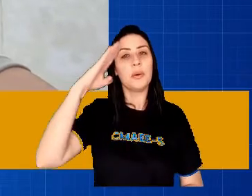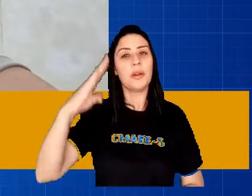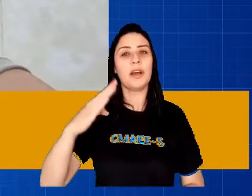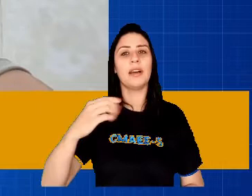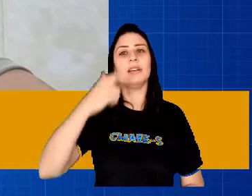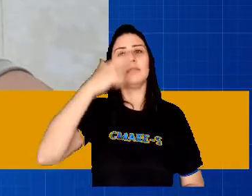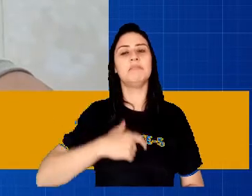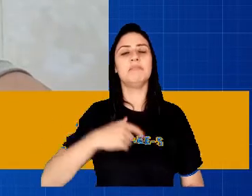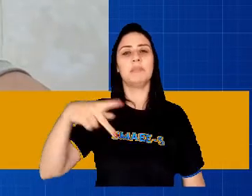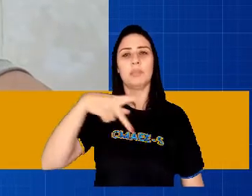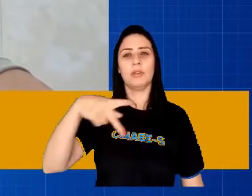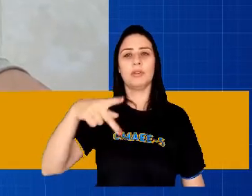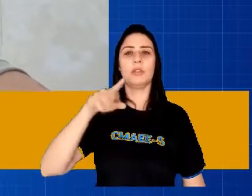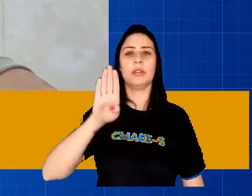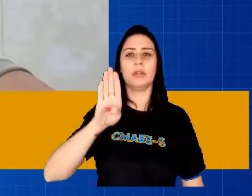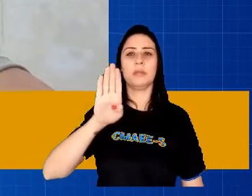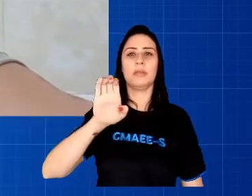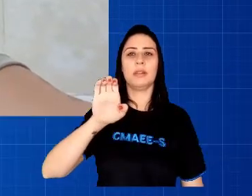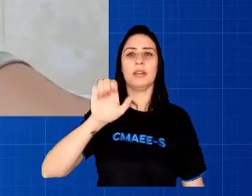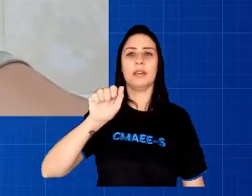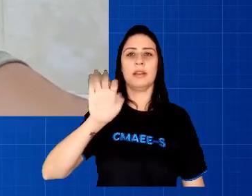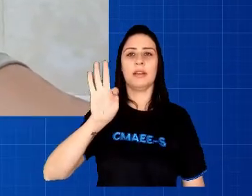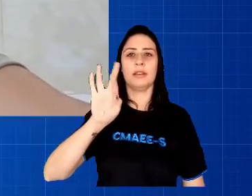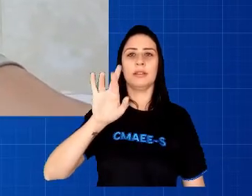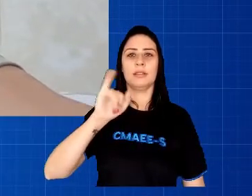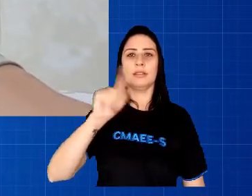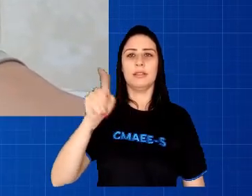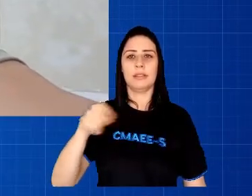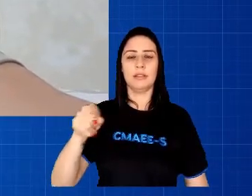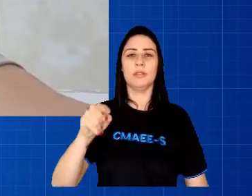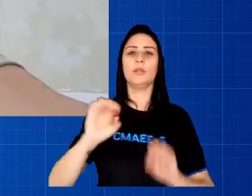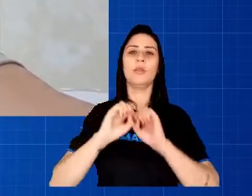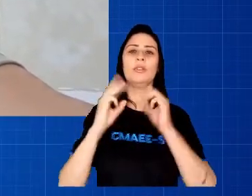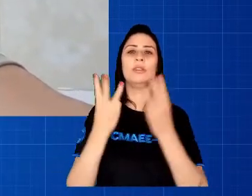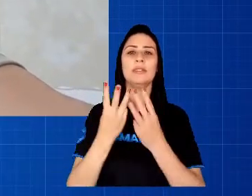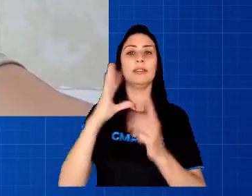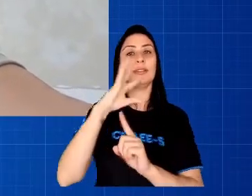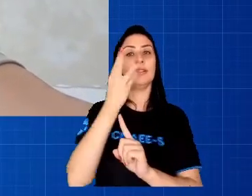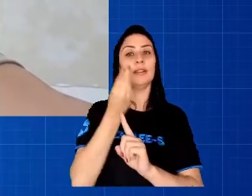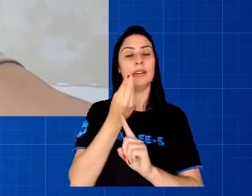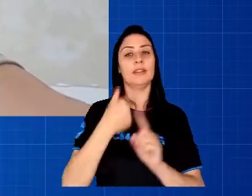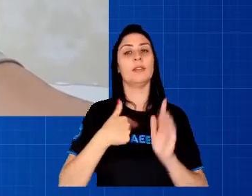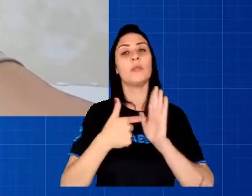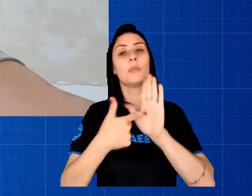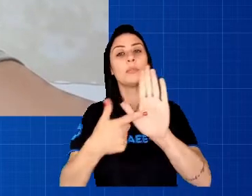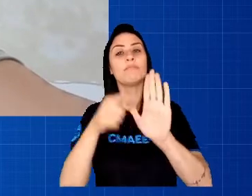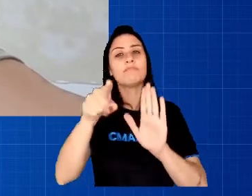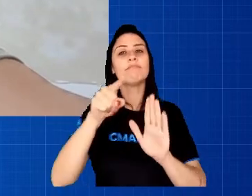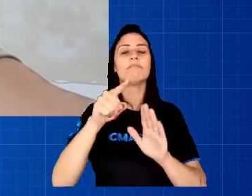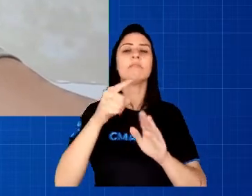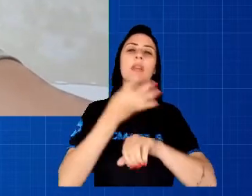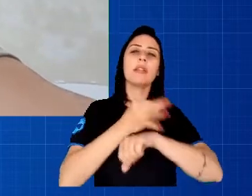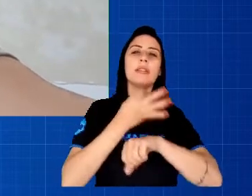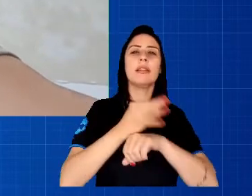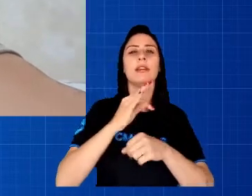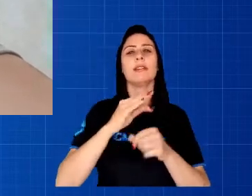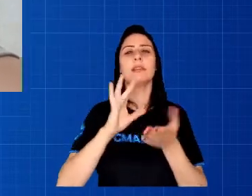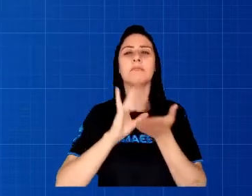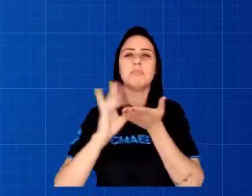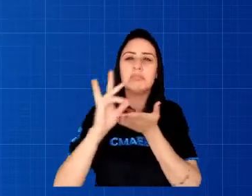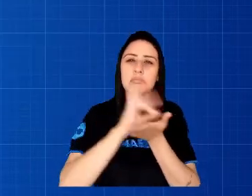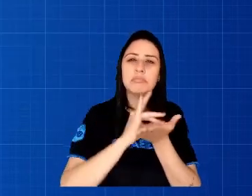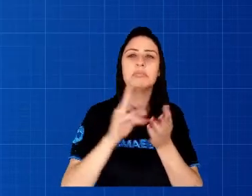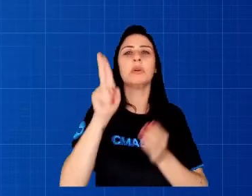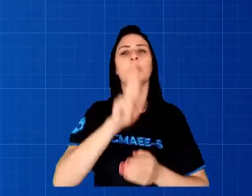Olá, eu sou a professora Beatriz, da Oficina de Arte, e vou mostrar para você uma técnica de mosaico usando casca de